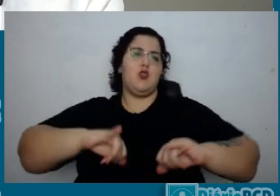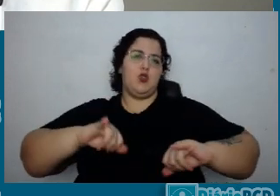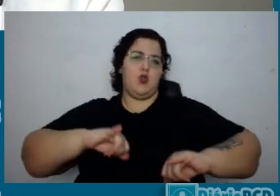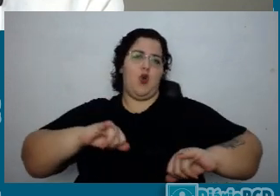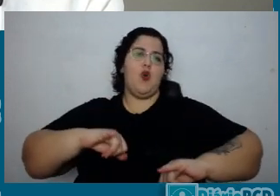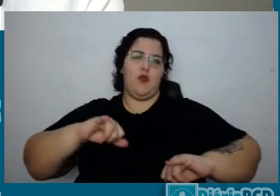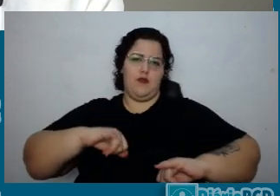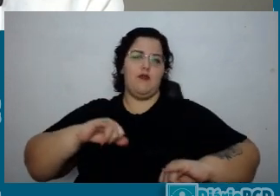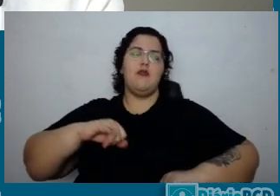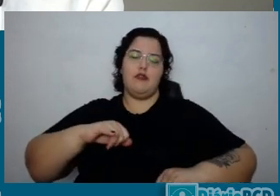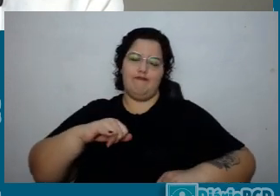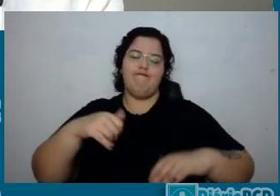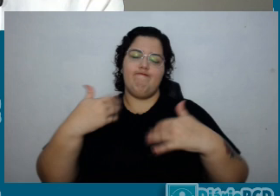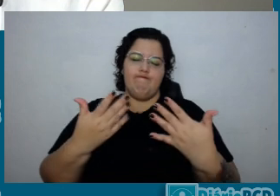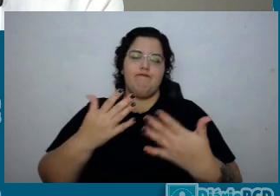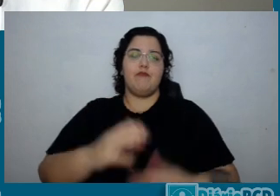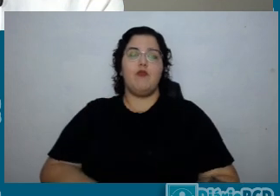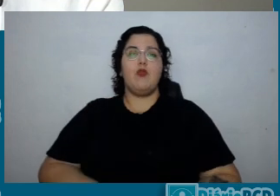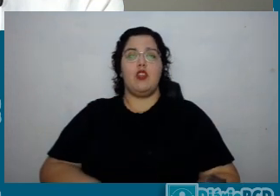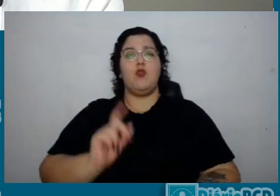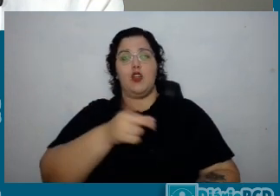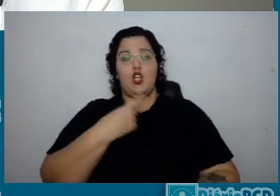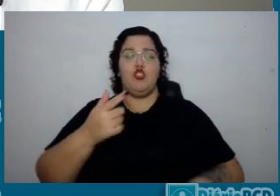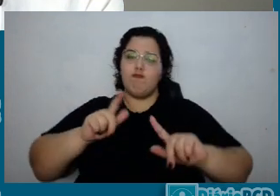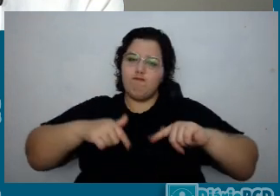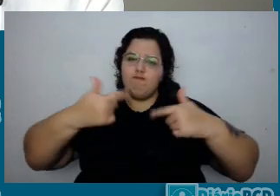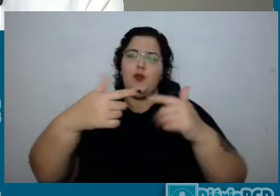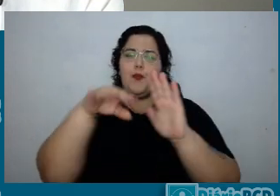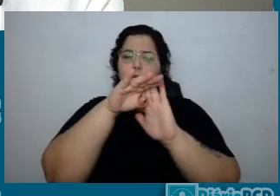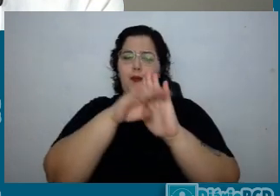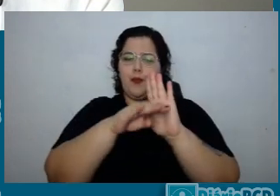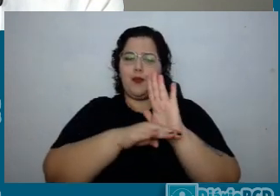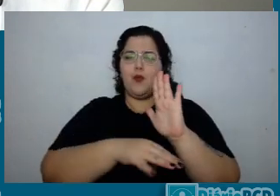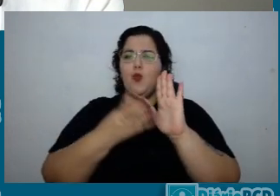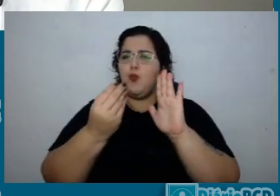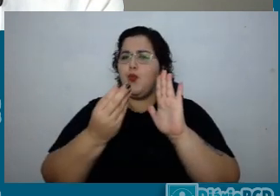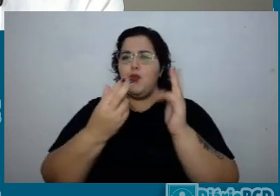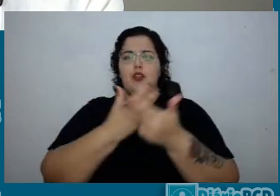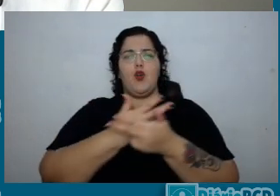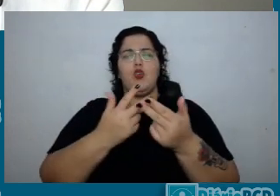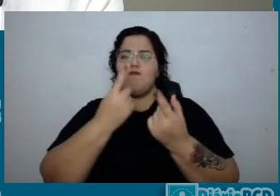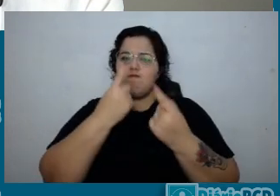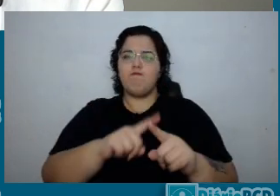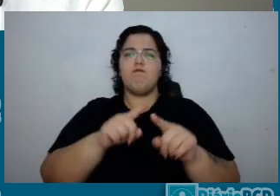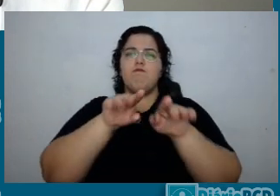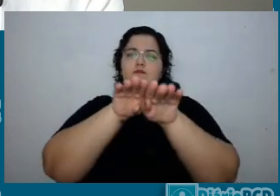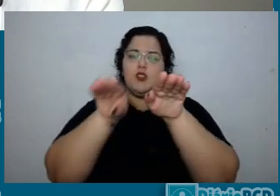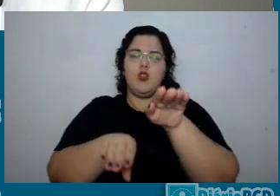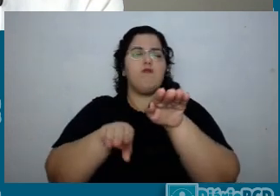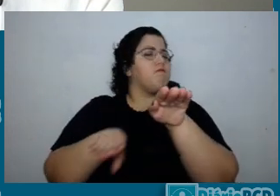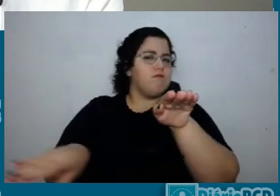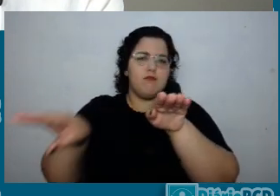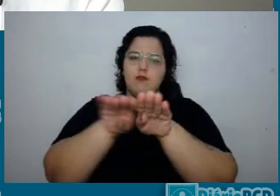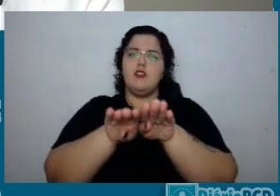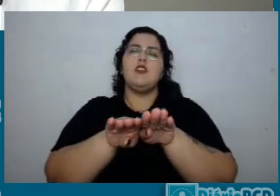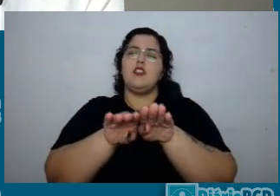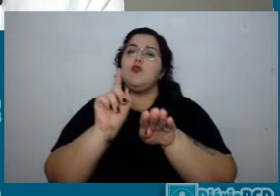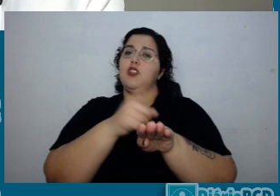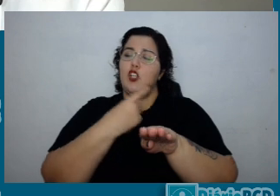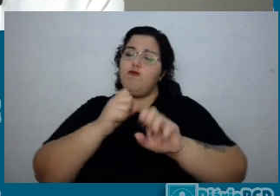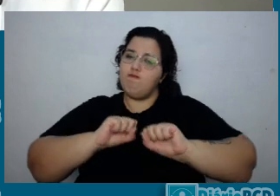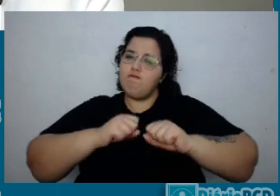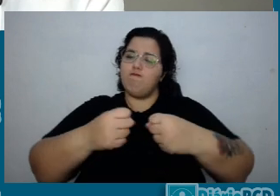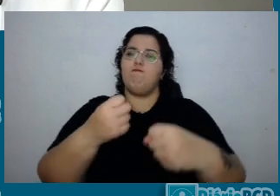dessa violência sexual. Né? Então, a gente tem aí uma agenda de combate às desigualdades bastante intensificada,